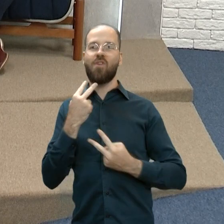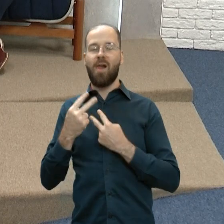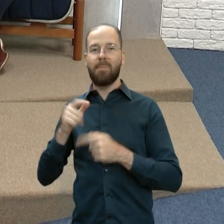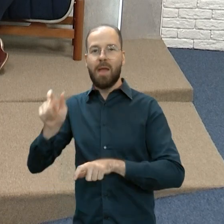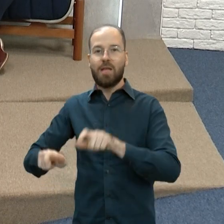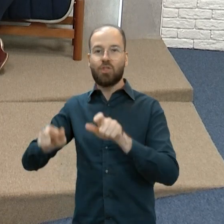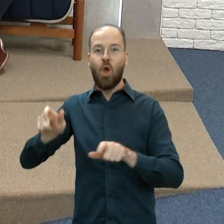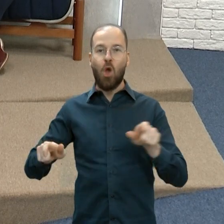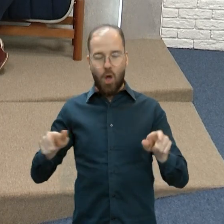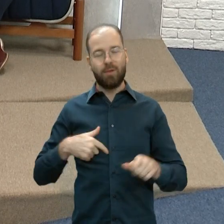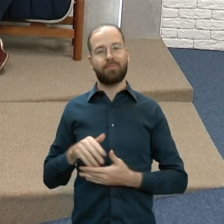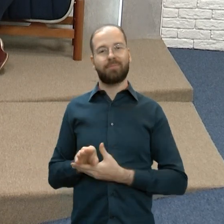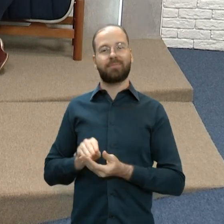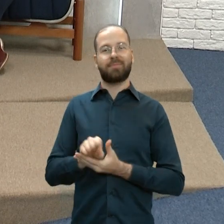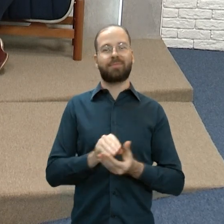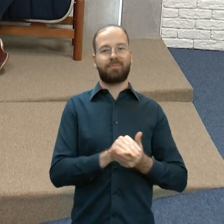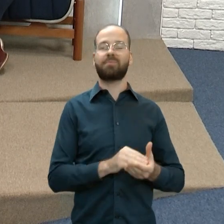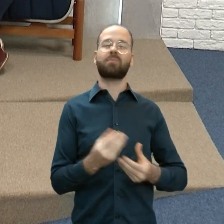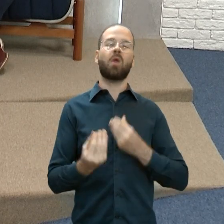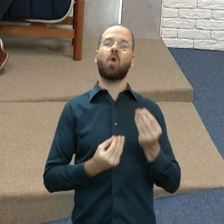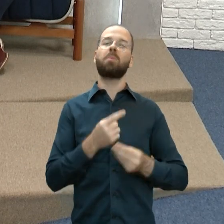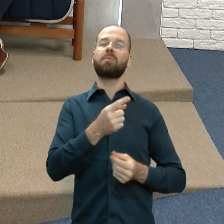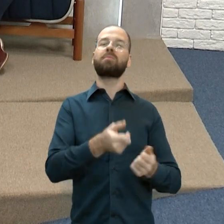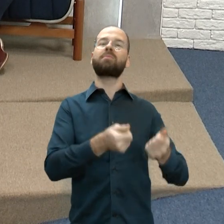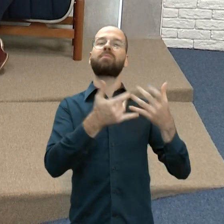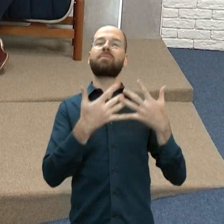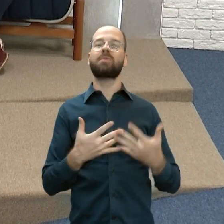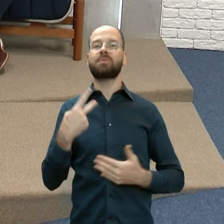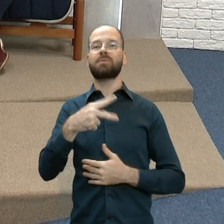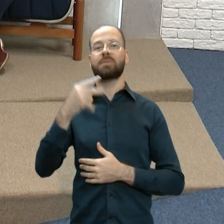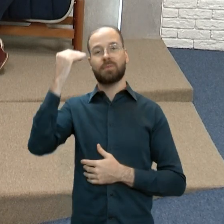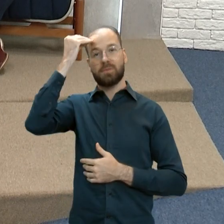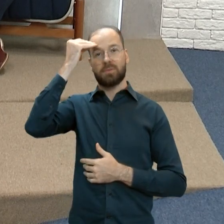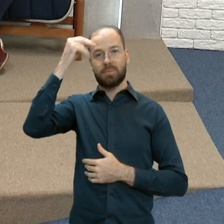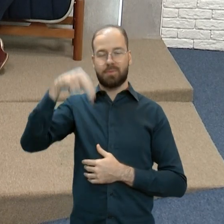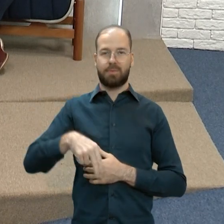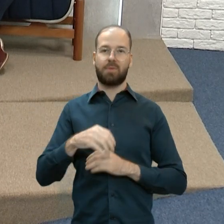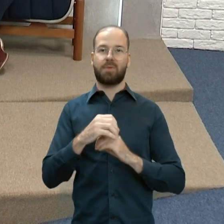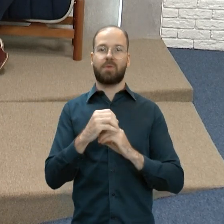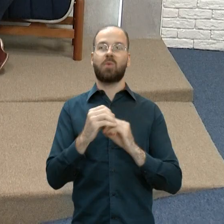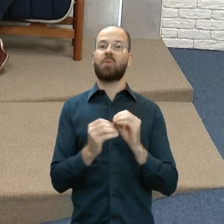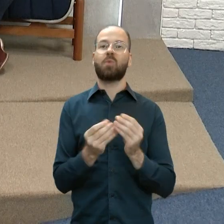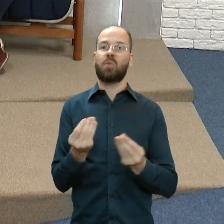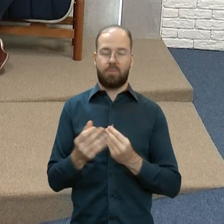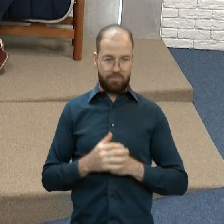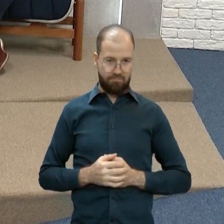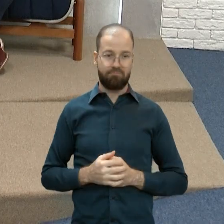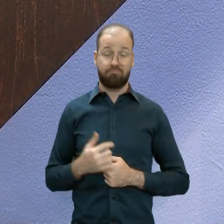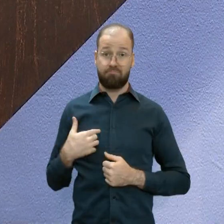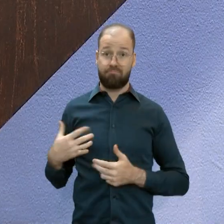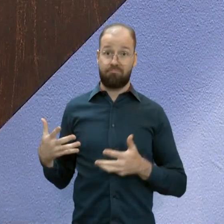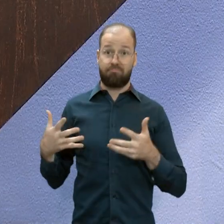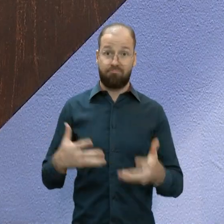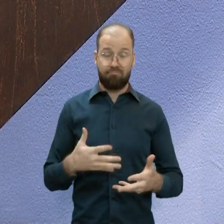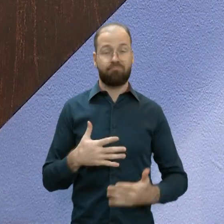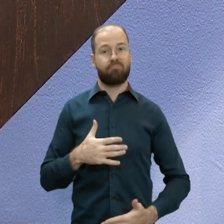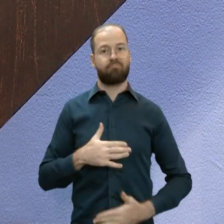você tem, assim, o que você tem achado da experiência na universidade? Pra mim era um choque,